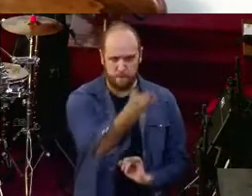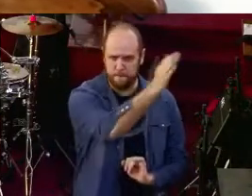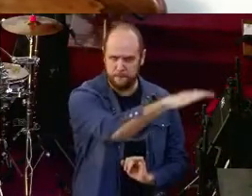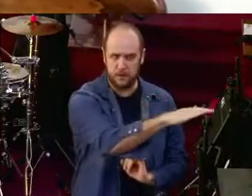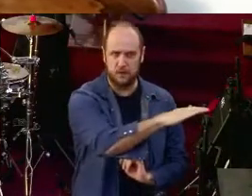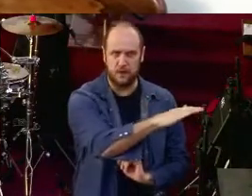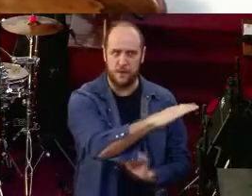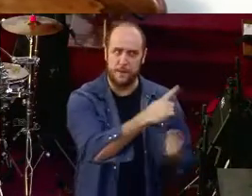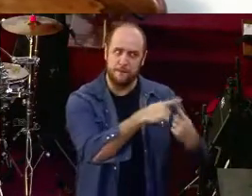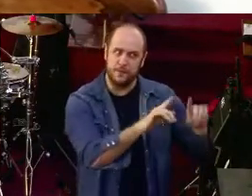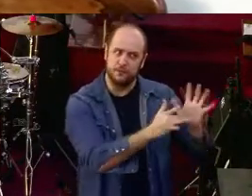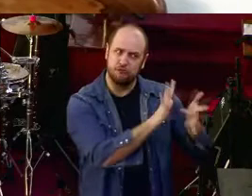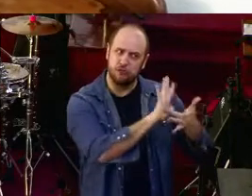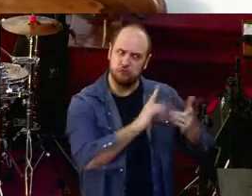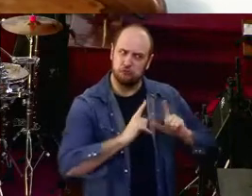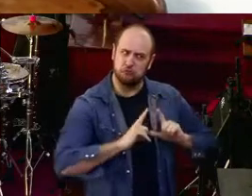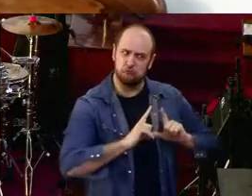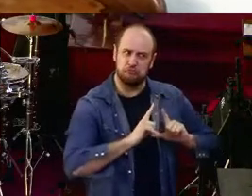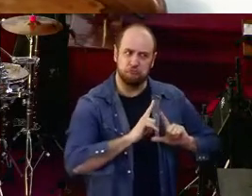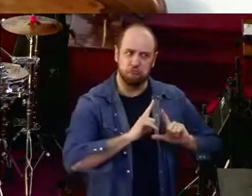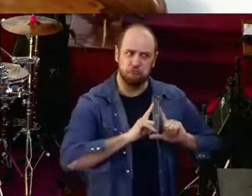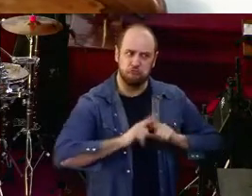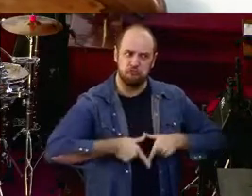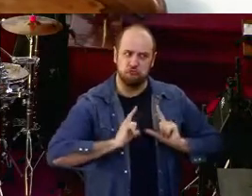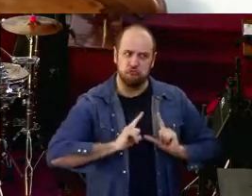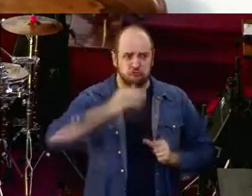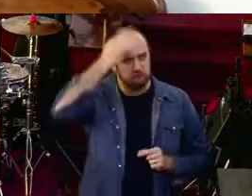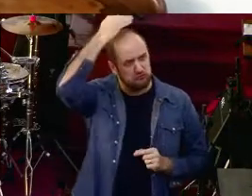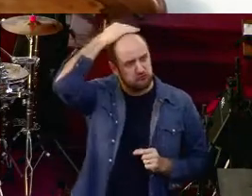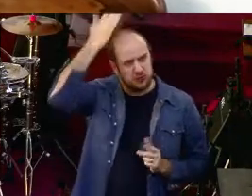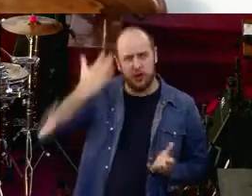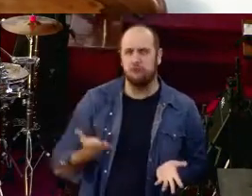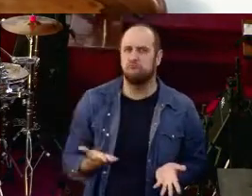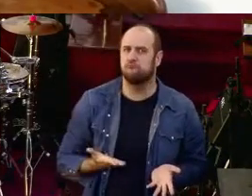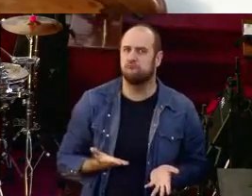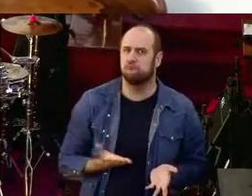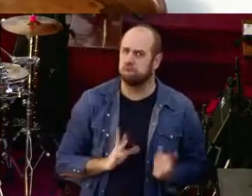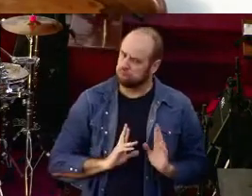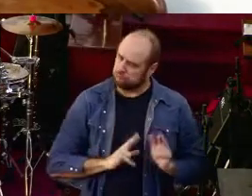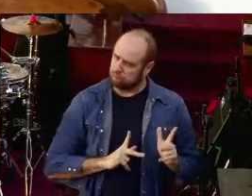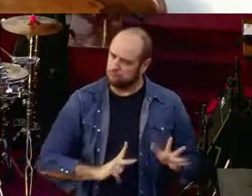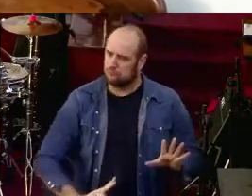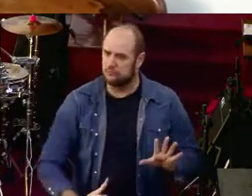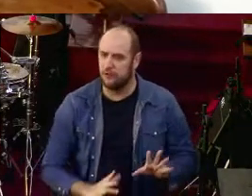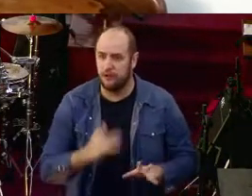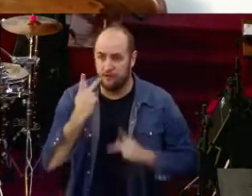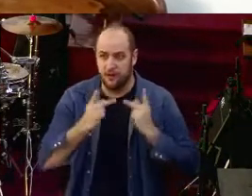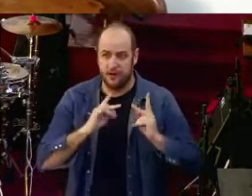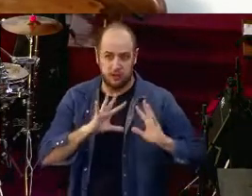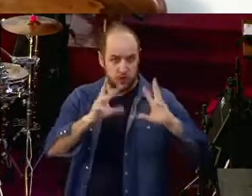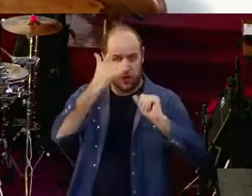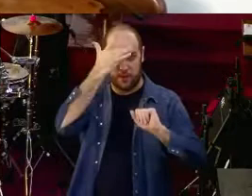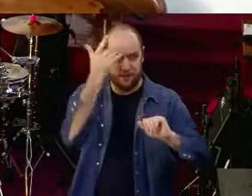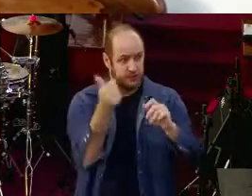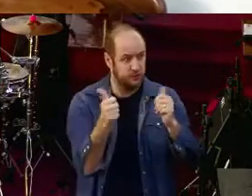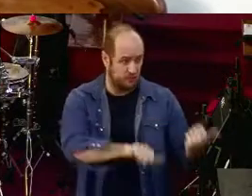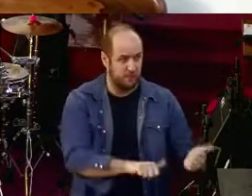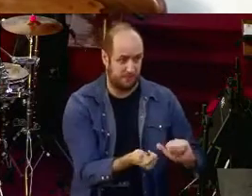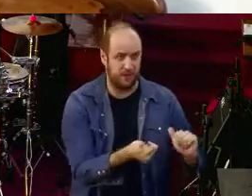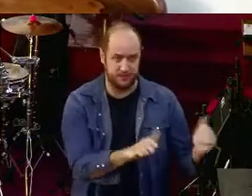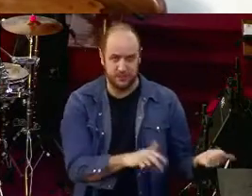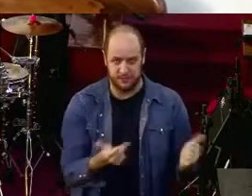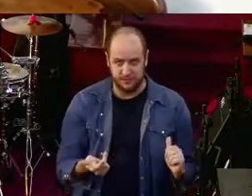judeu até aqui fora batizado. Quando fala assim, todas as pessoas estavam sendo